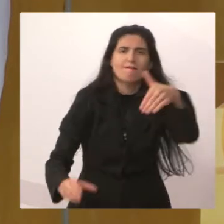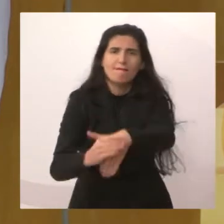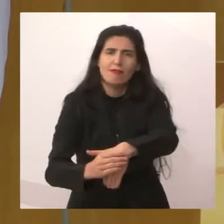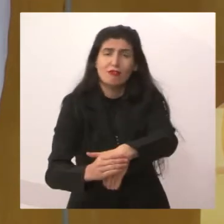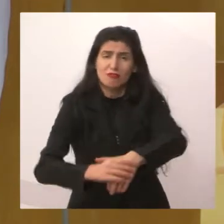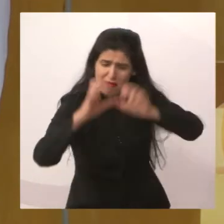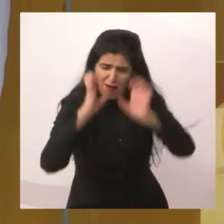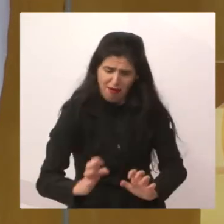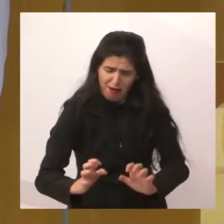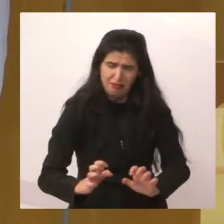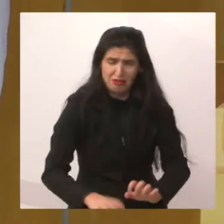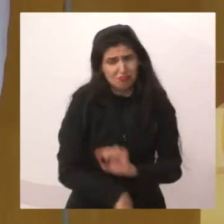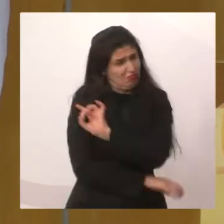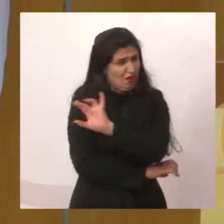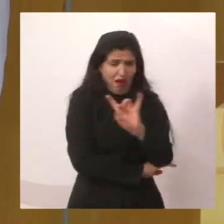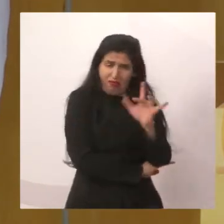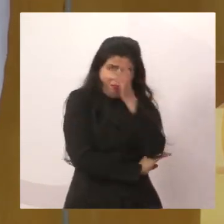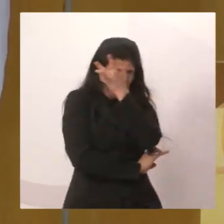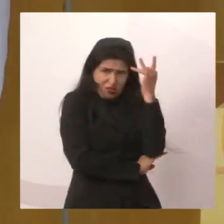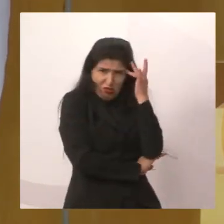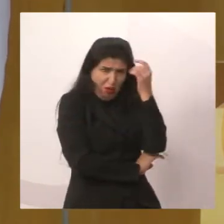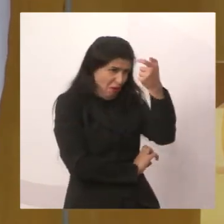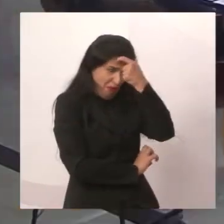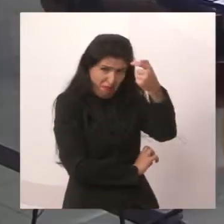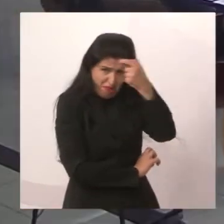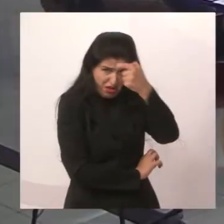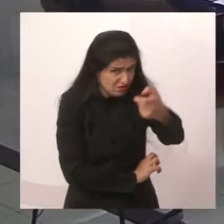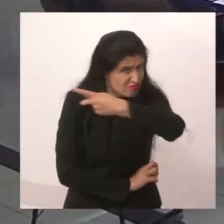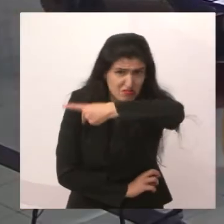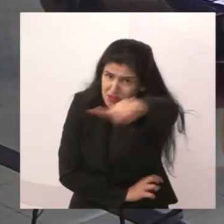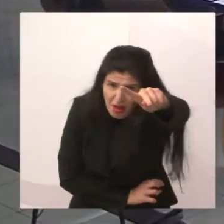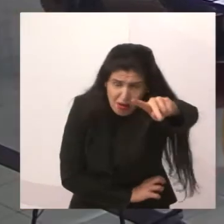agora fica a consciência de cada um.